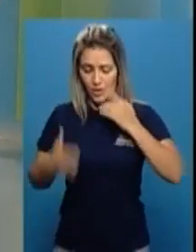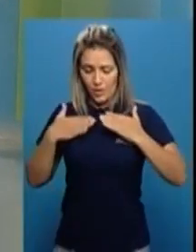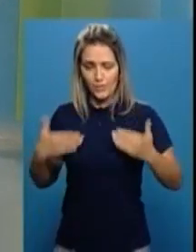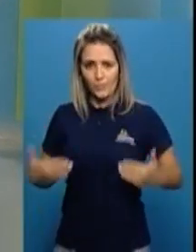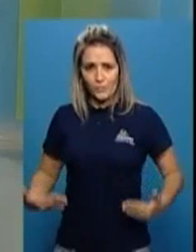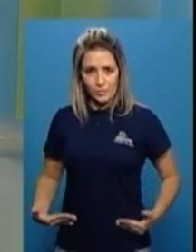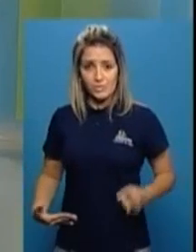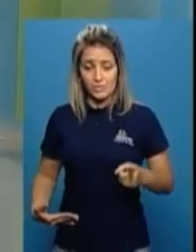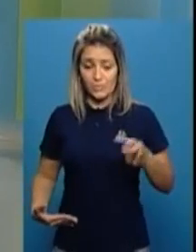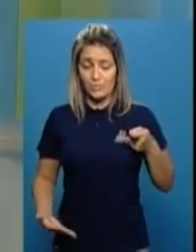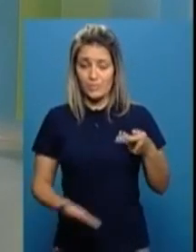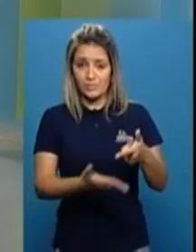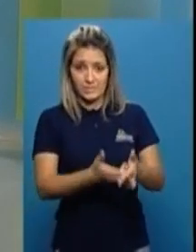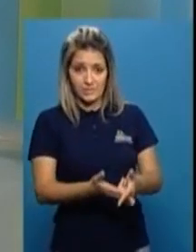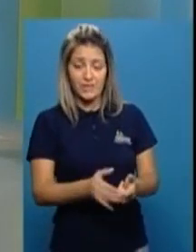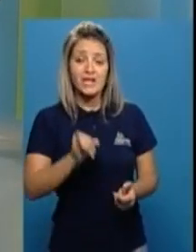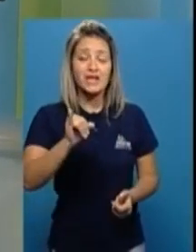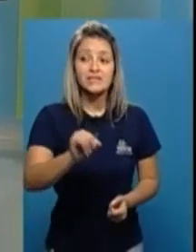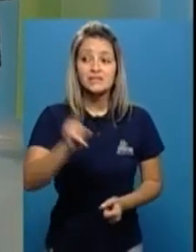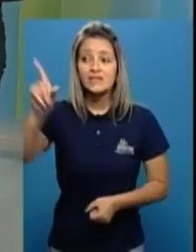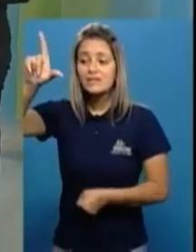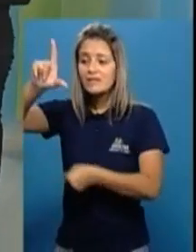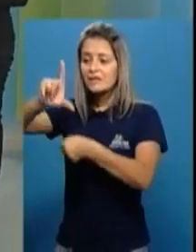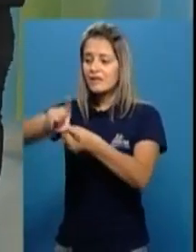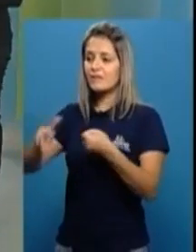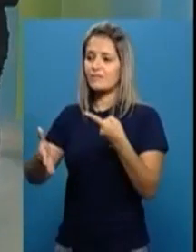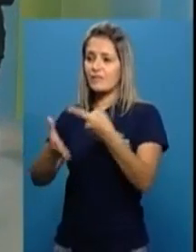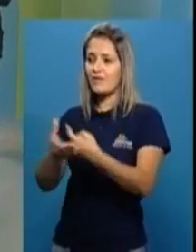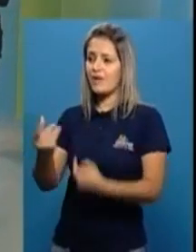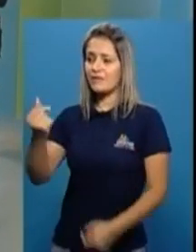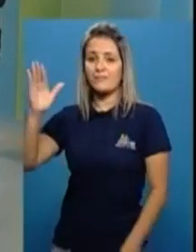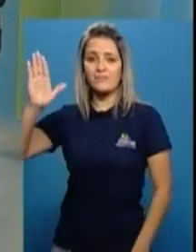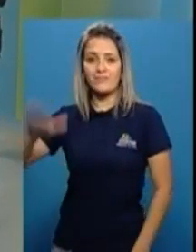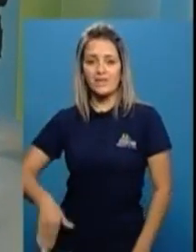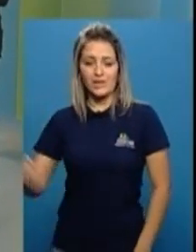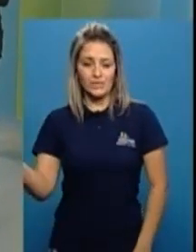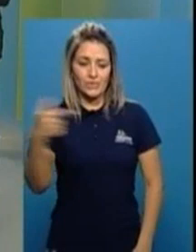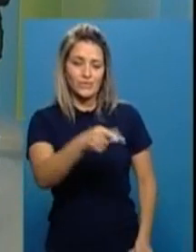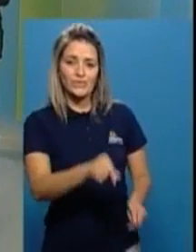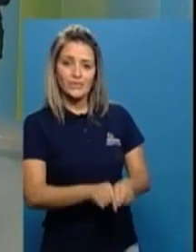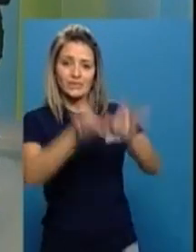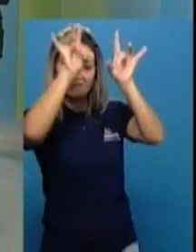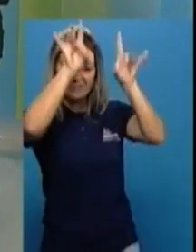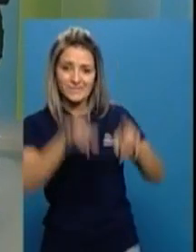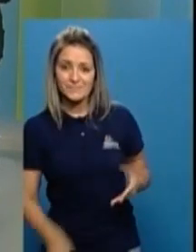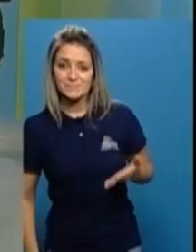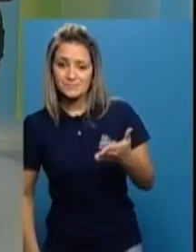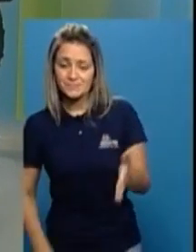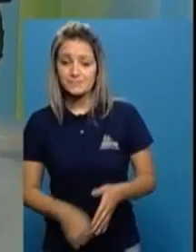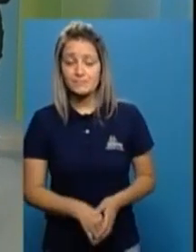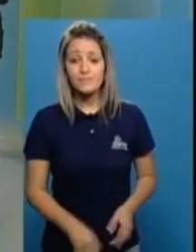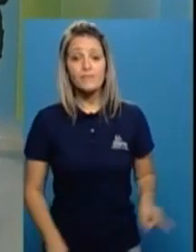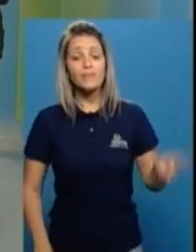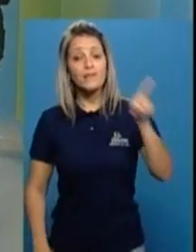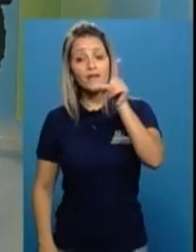sai muito mais caro do que você comprar um pronto na loja. O segundo ponto são os produtos